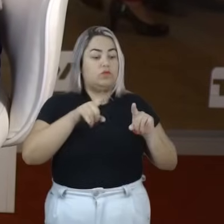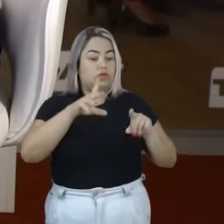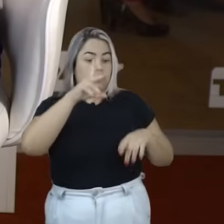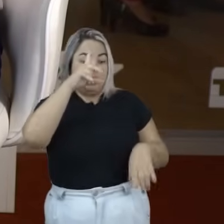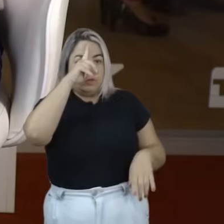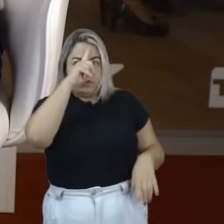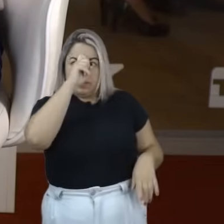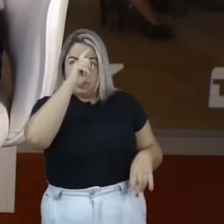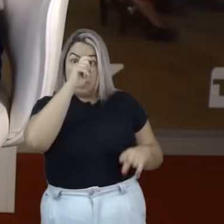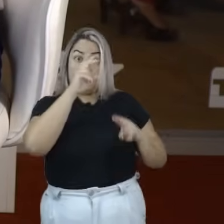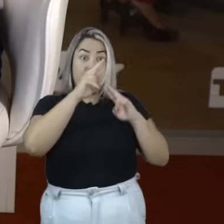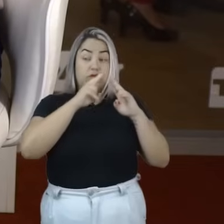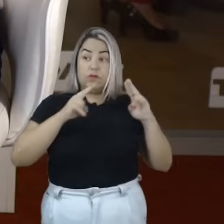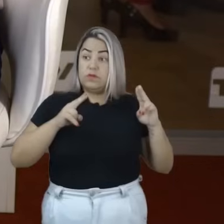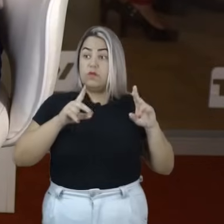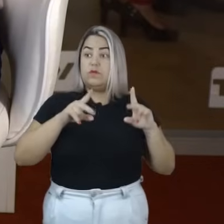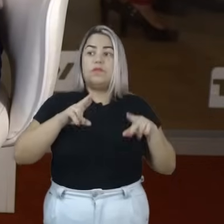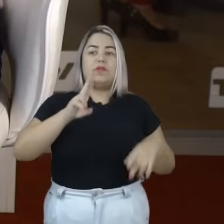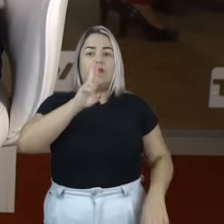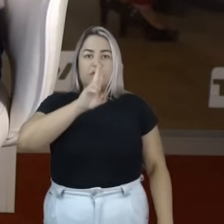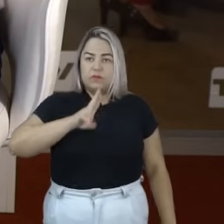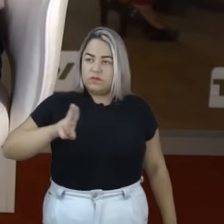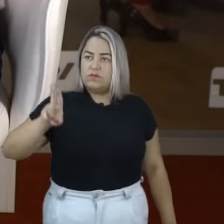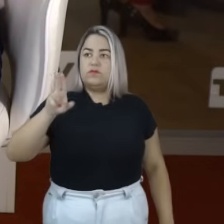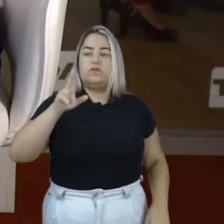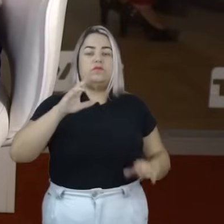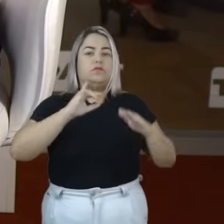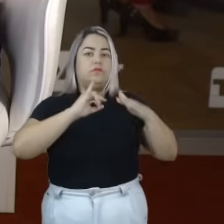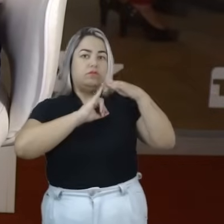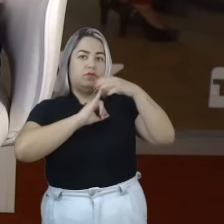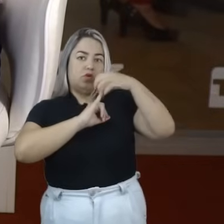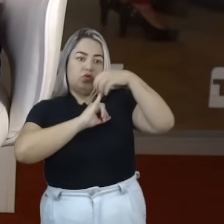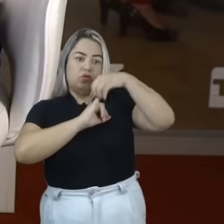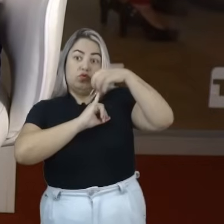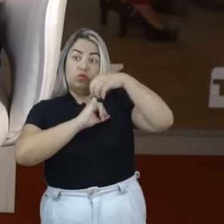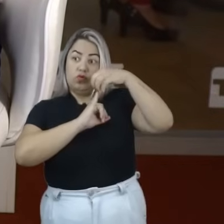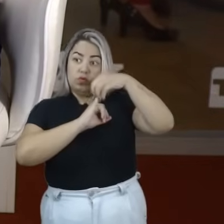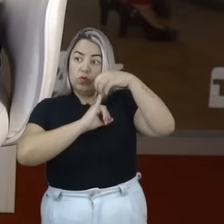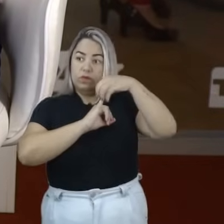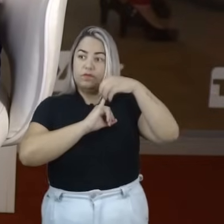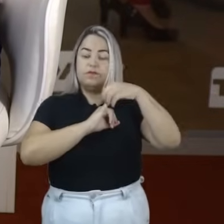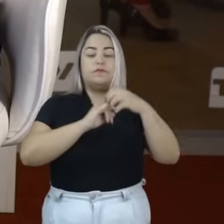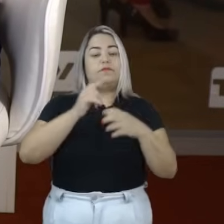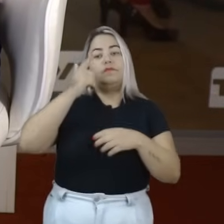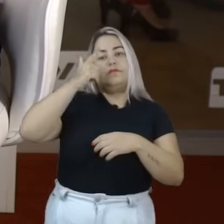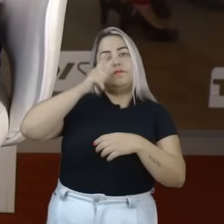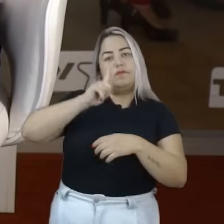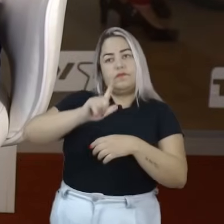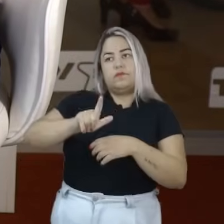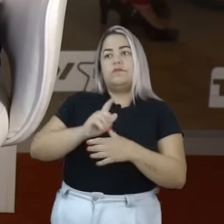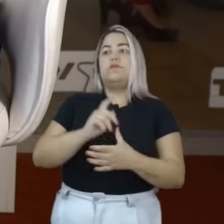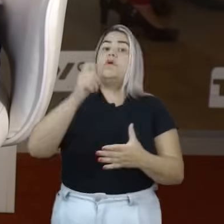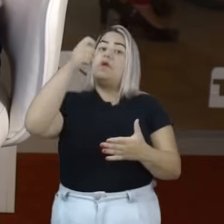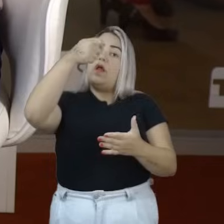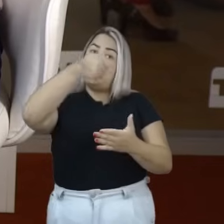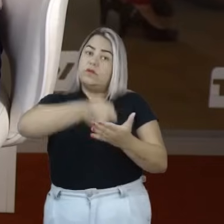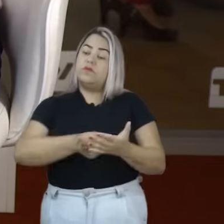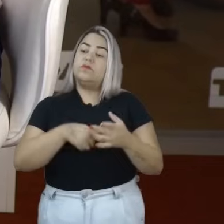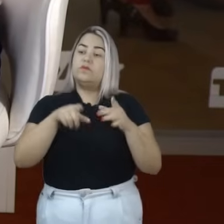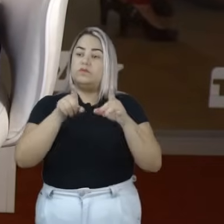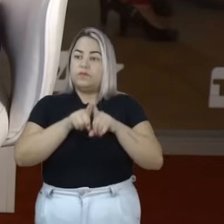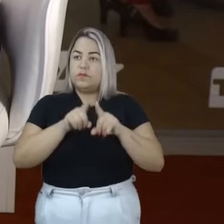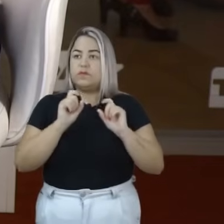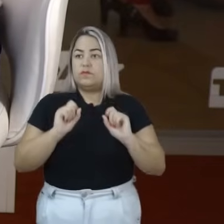Forças Armadas, das universidades, Instituto Federal, ou seja, garantir que a gente tenha